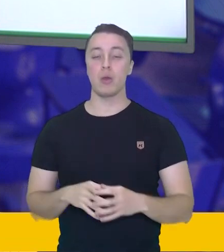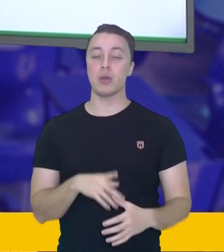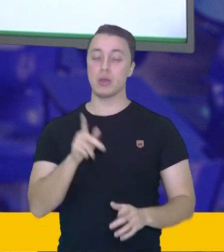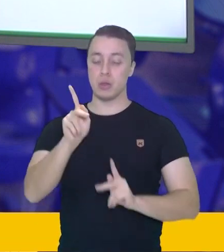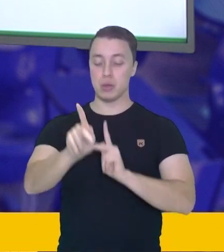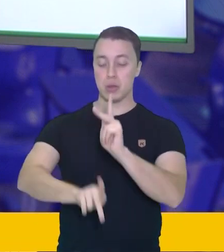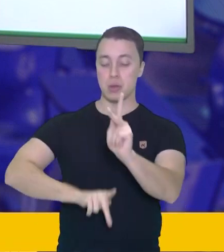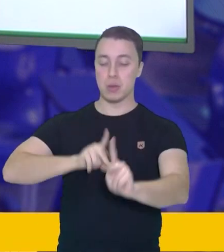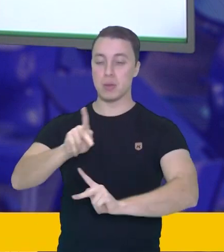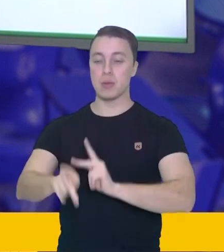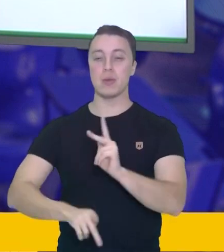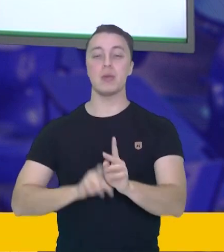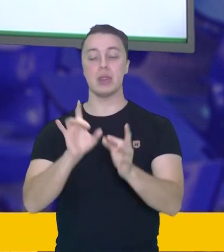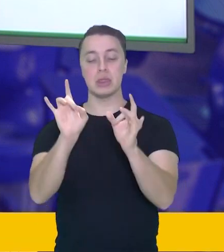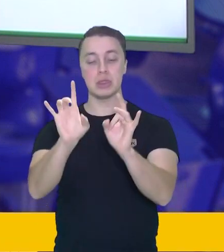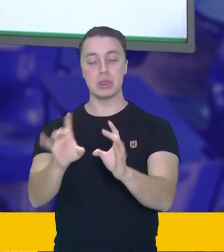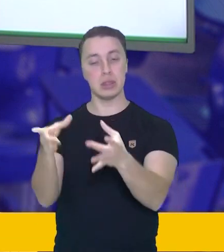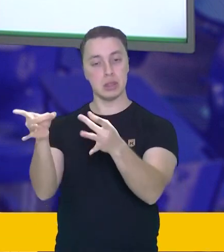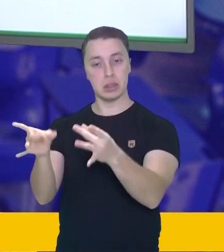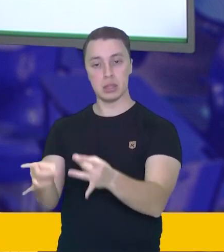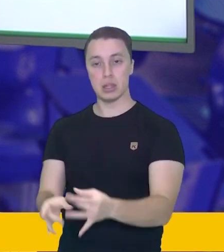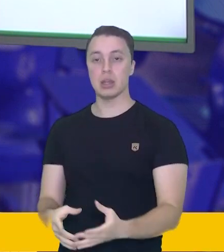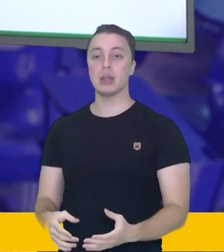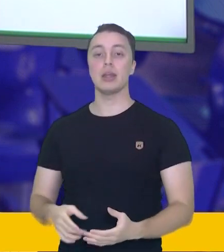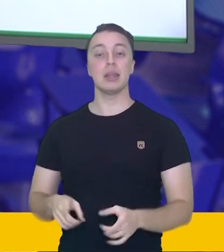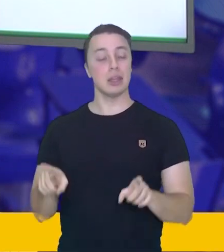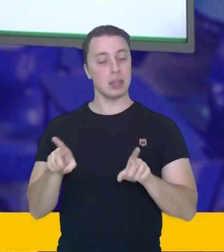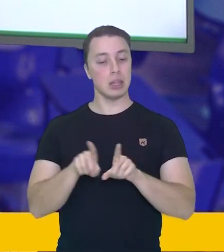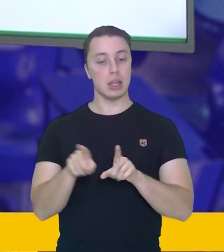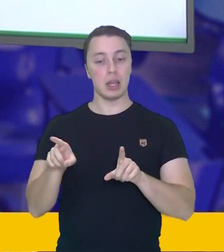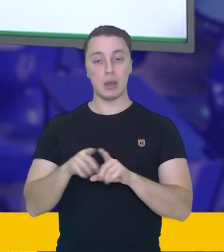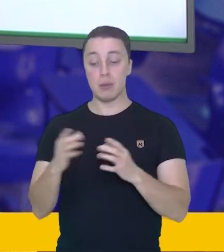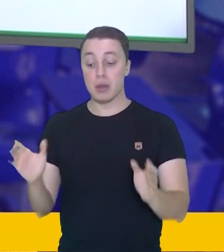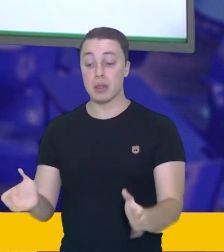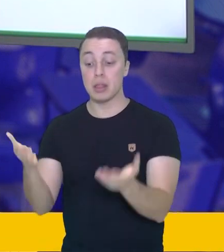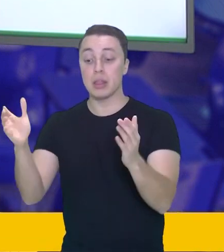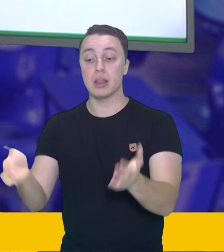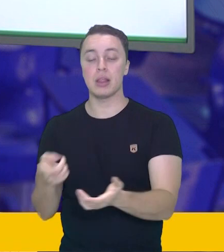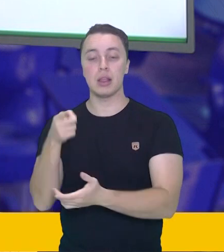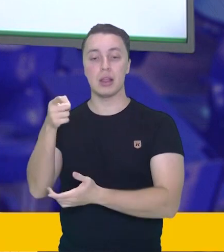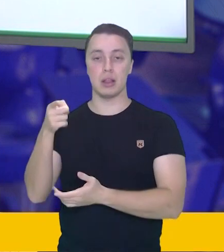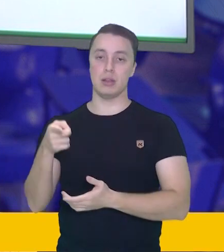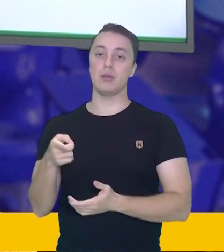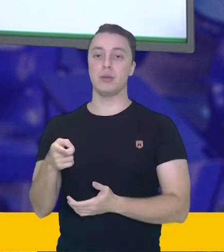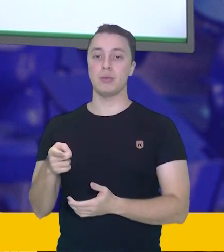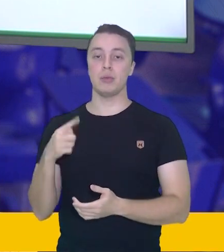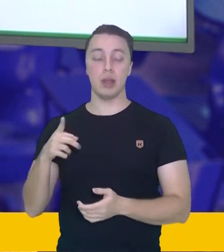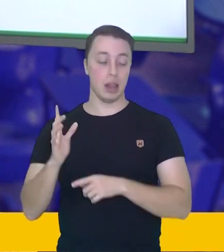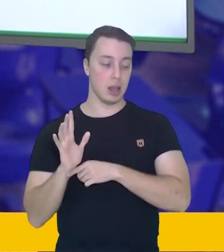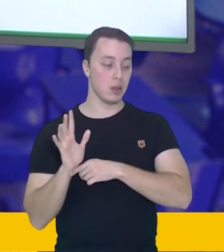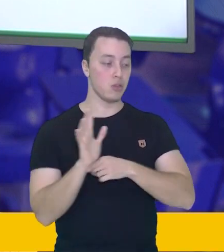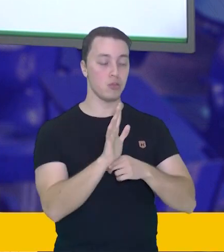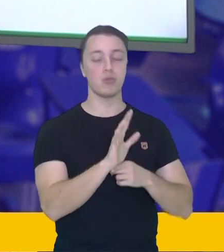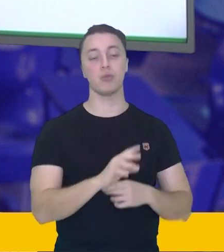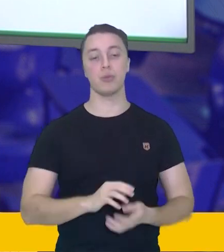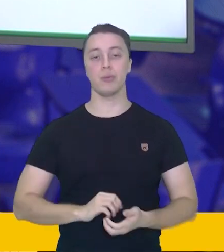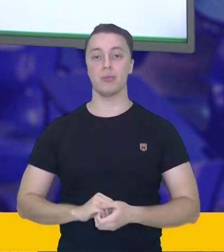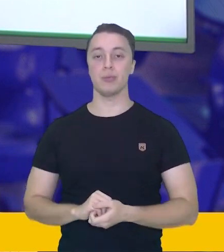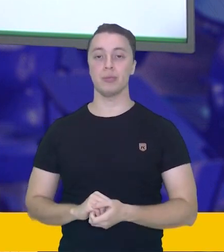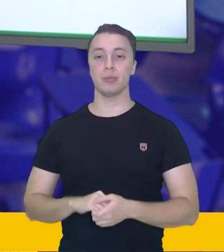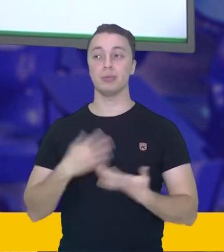assunto e, ao mesmo tempo, convencê-la a colaborar? A próxima atividade trouxe para